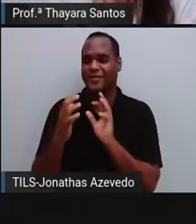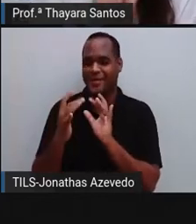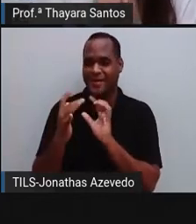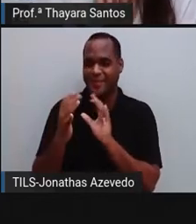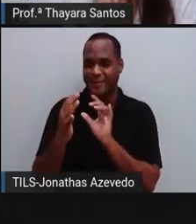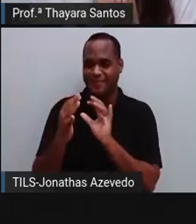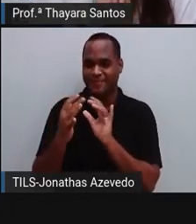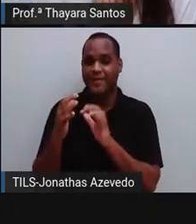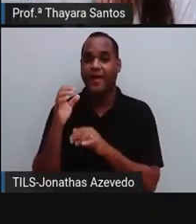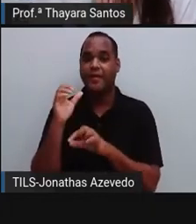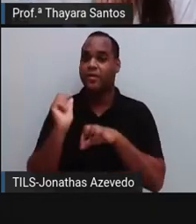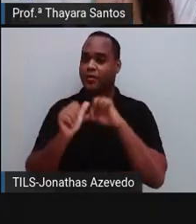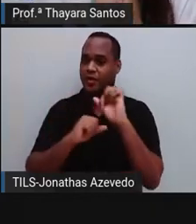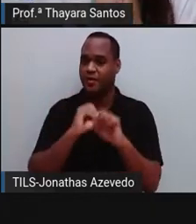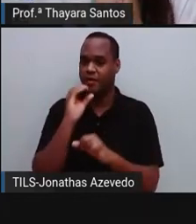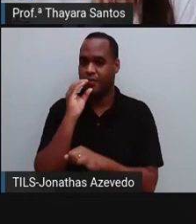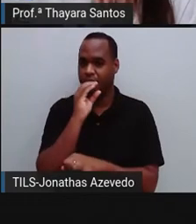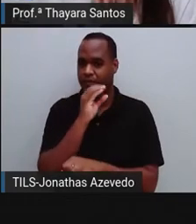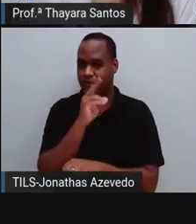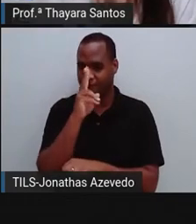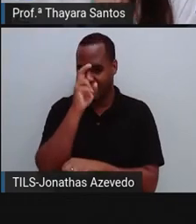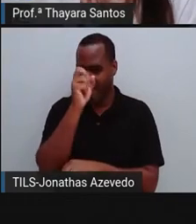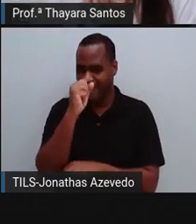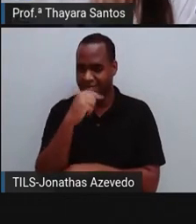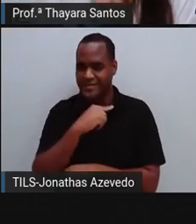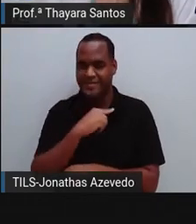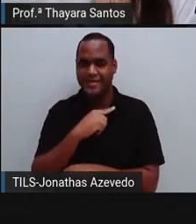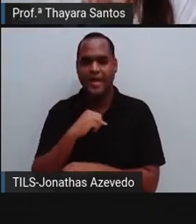gente percebe que vai ficando mais quente. Quanto mais